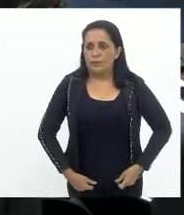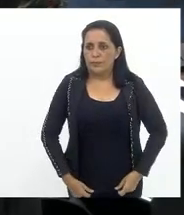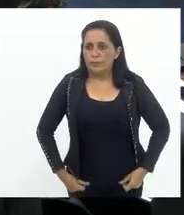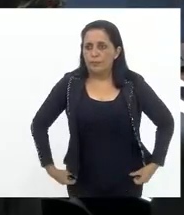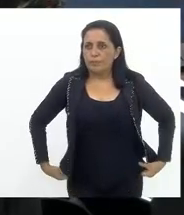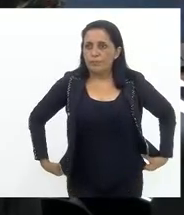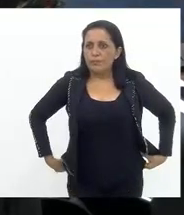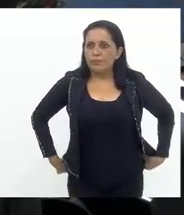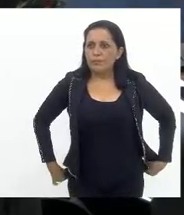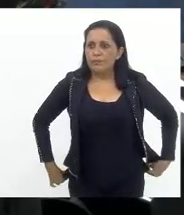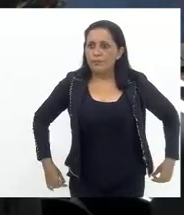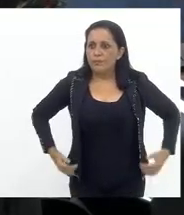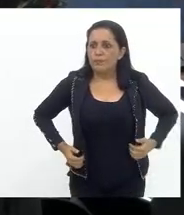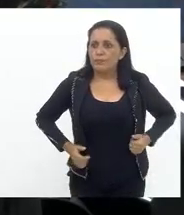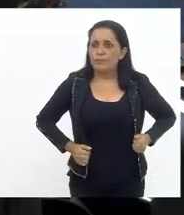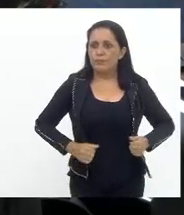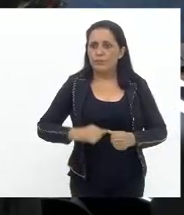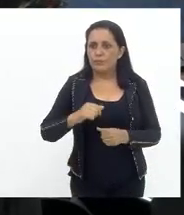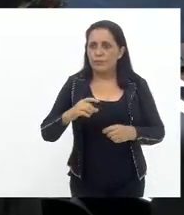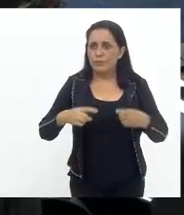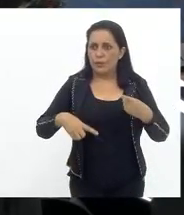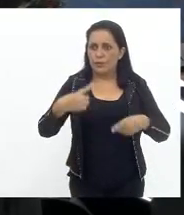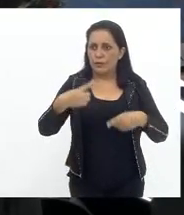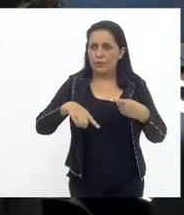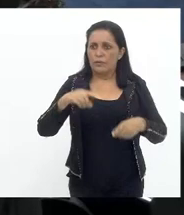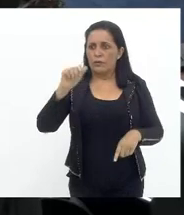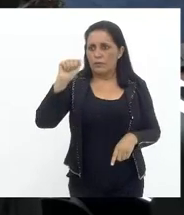Deputado Alexandre Freitas, para discutir.